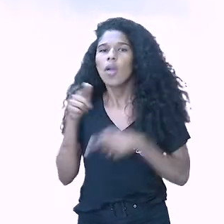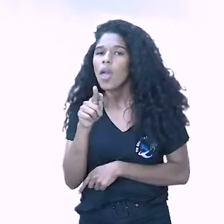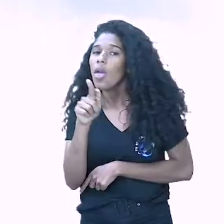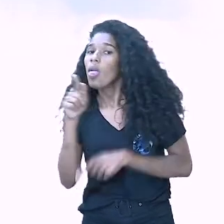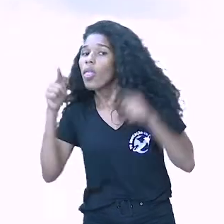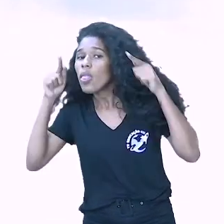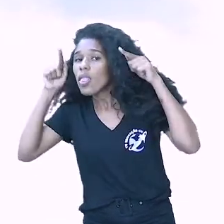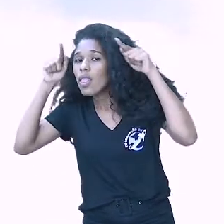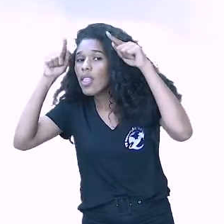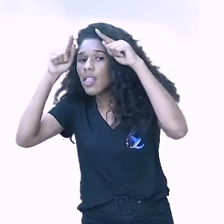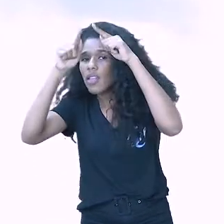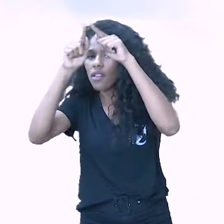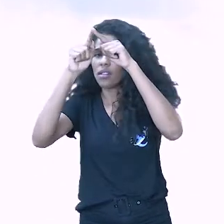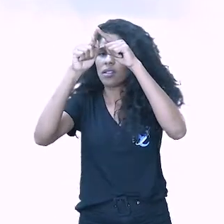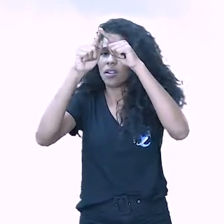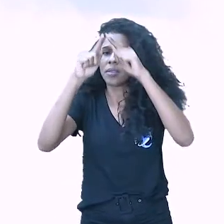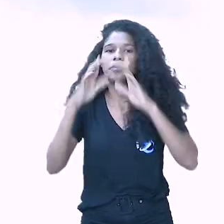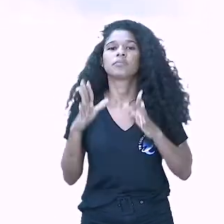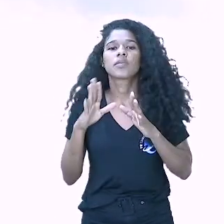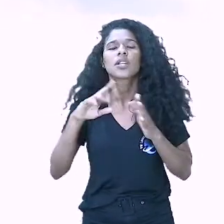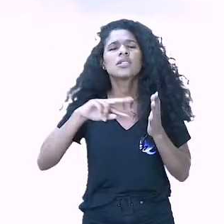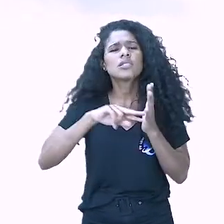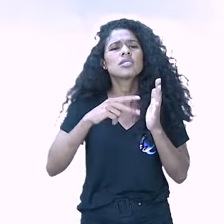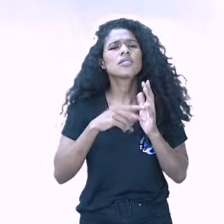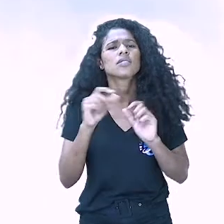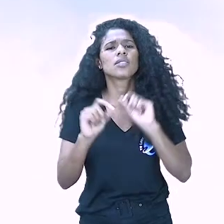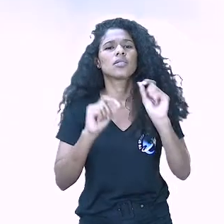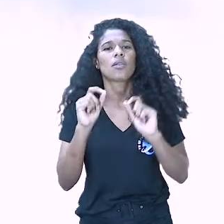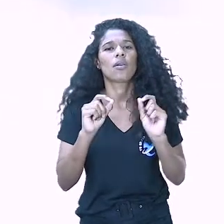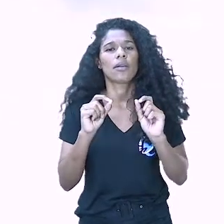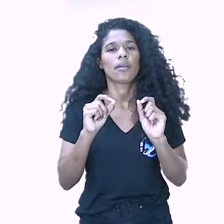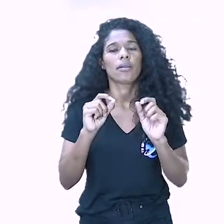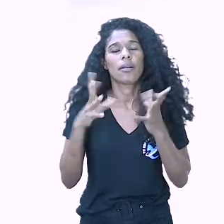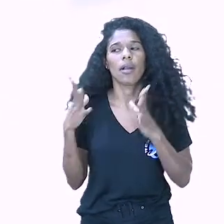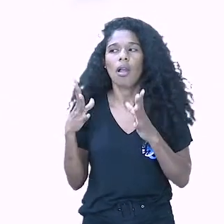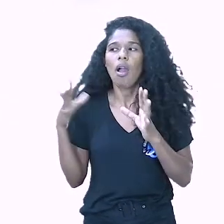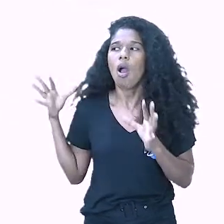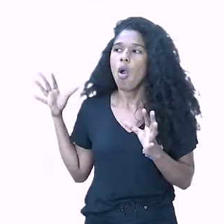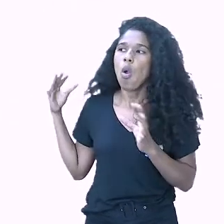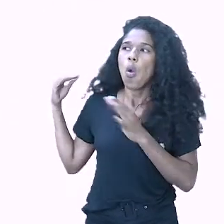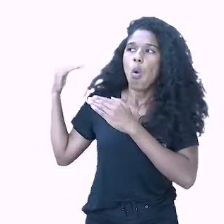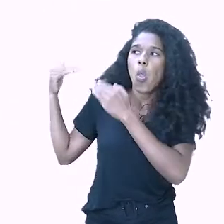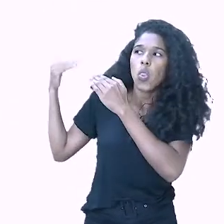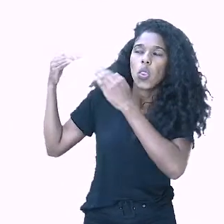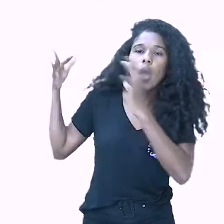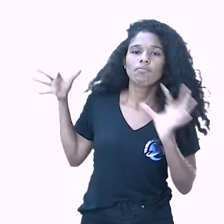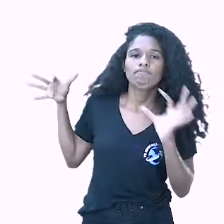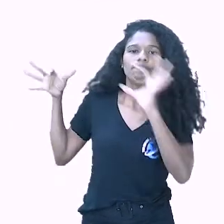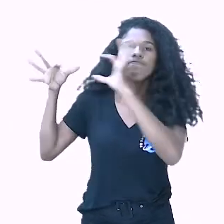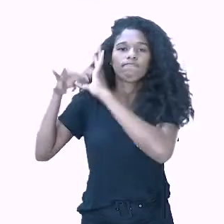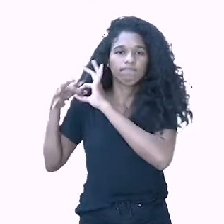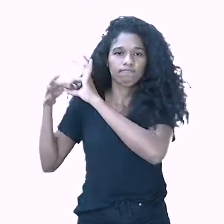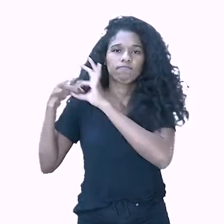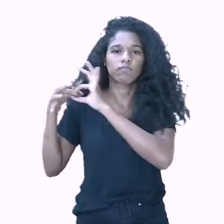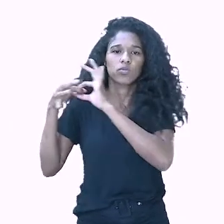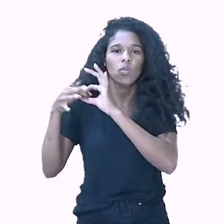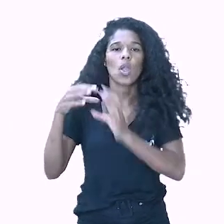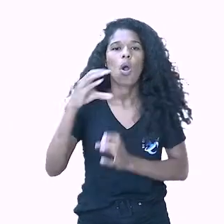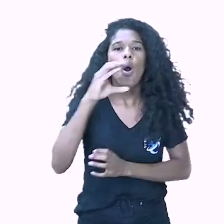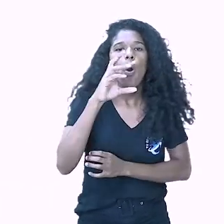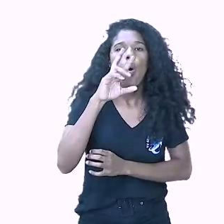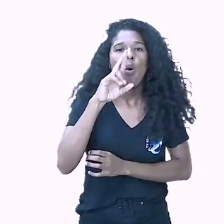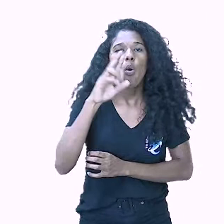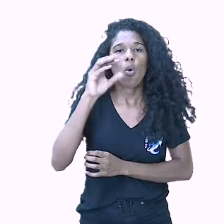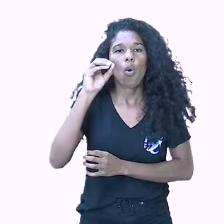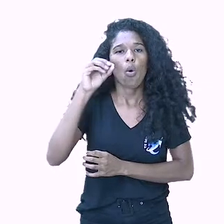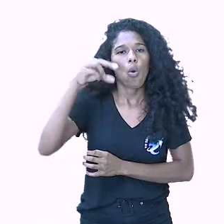quê? Que significa que está associado ao tempo. Esse cronos, essa palavra cronos